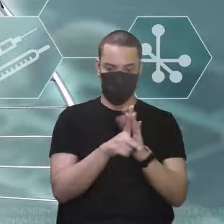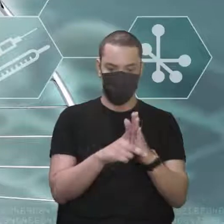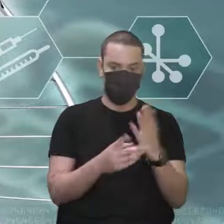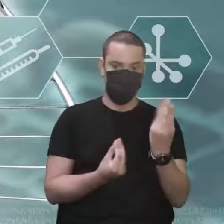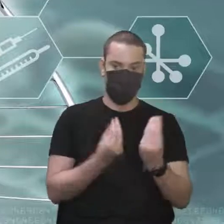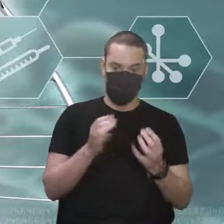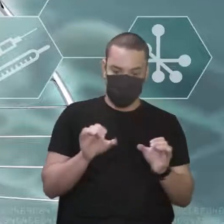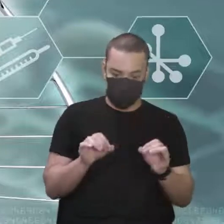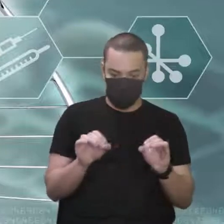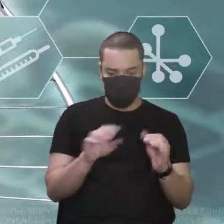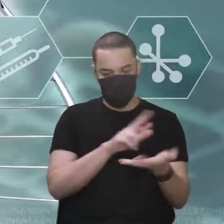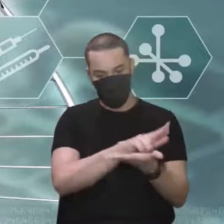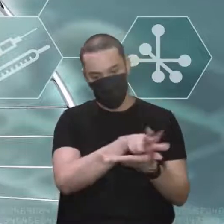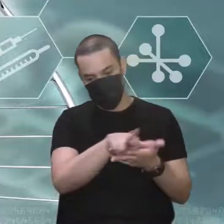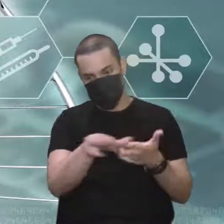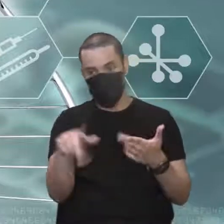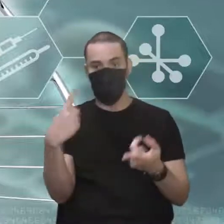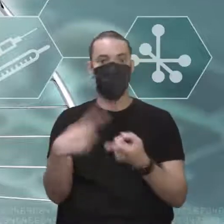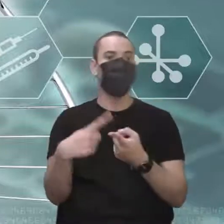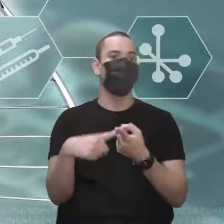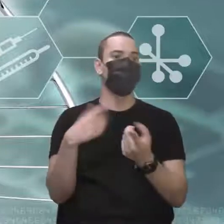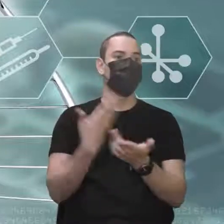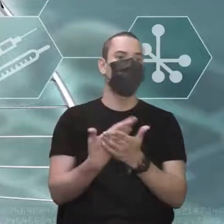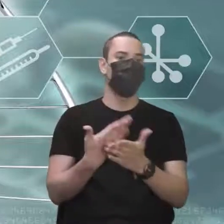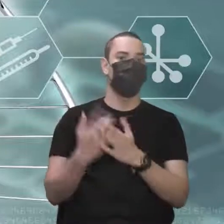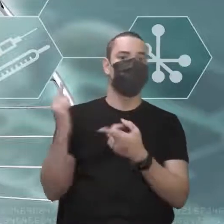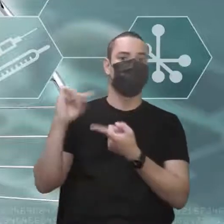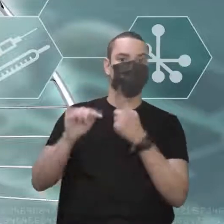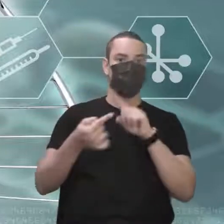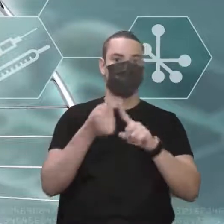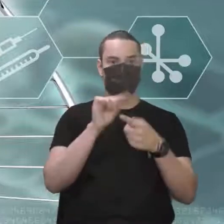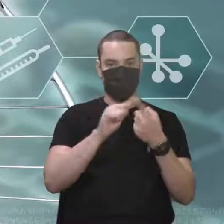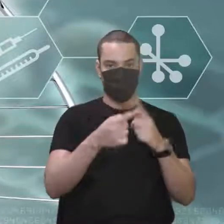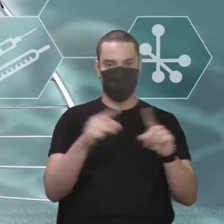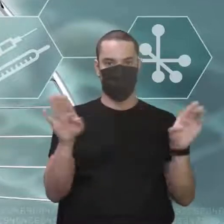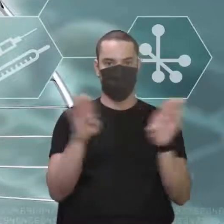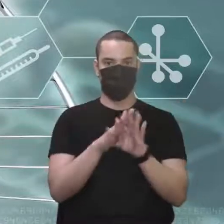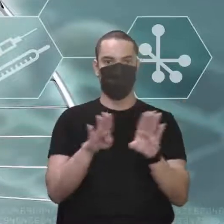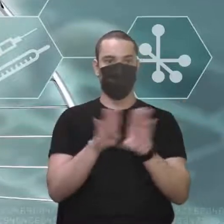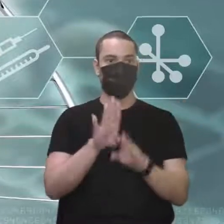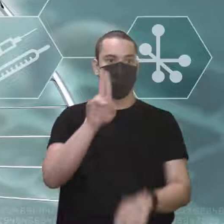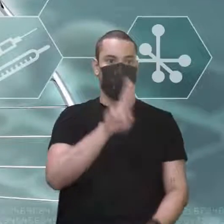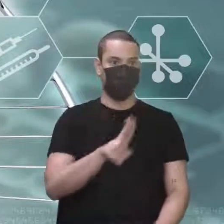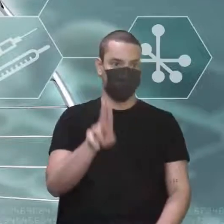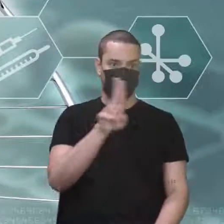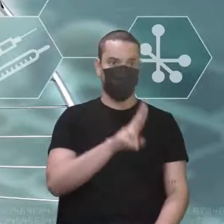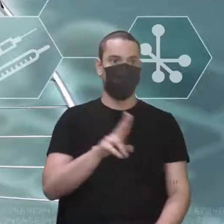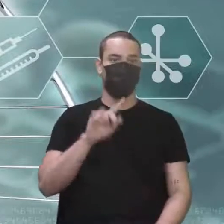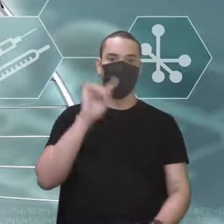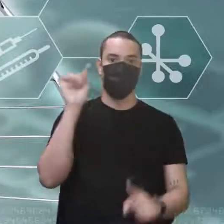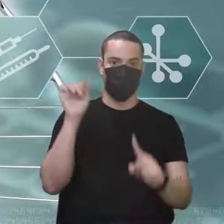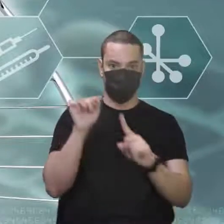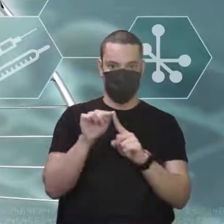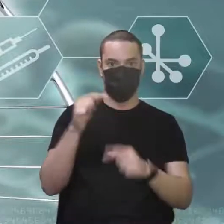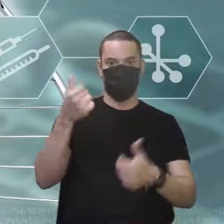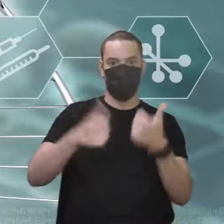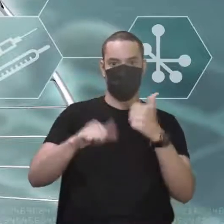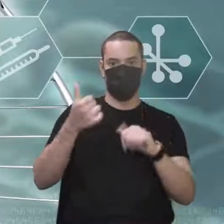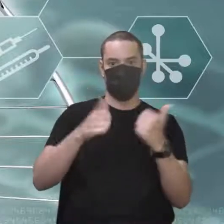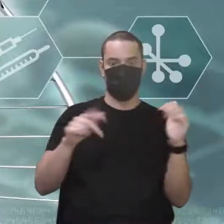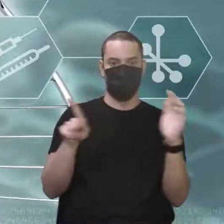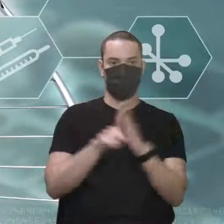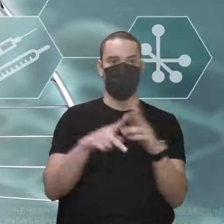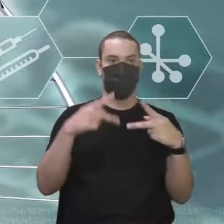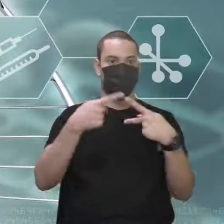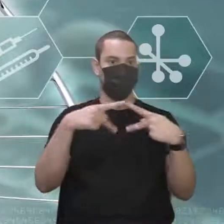estudá-los? Primeiro que a gente pode utilizar eles como uma recombinação gênica para algum fim, né, de uma análise proteica,